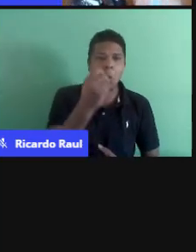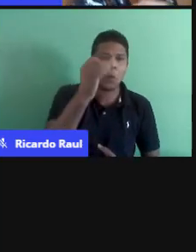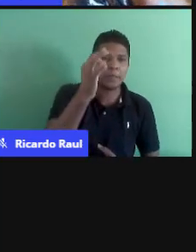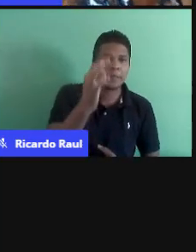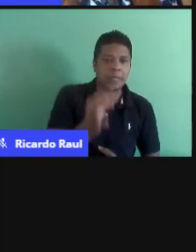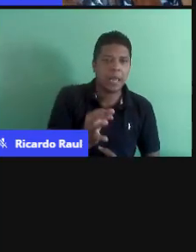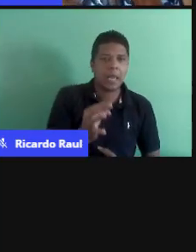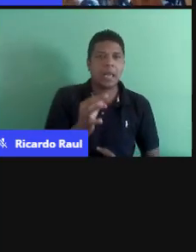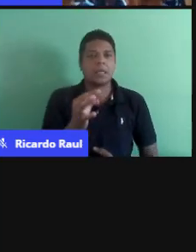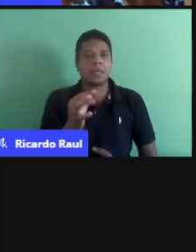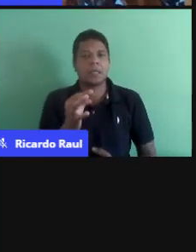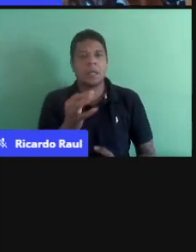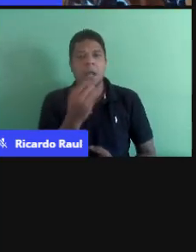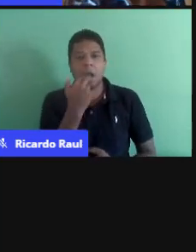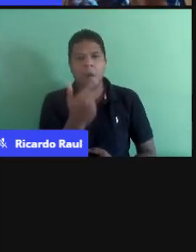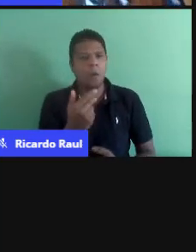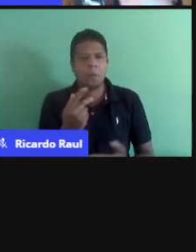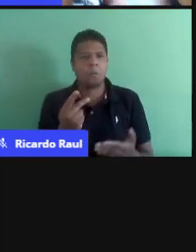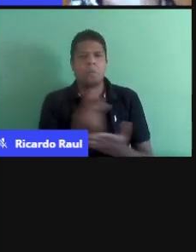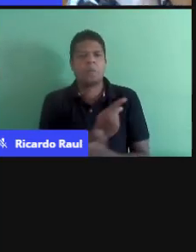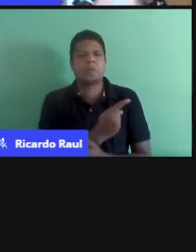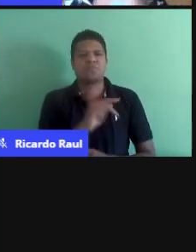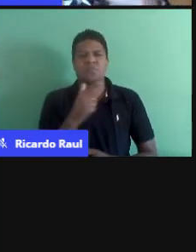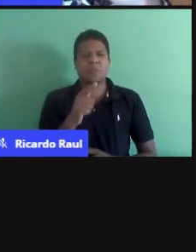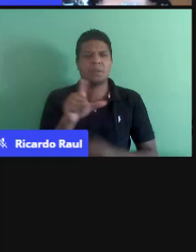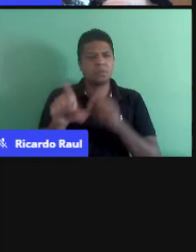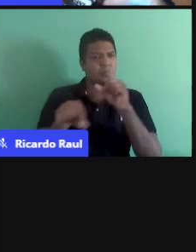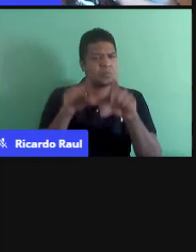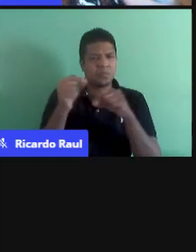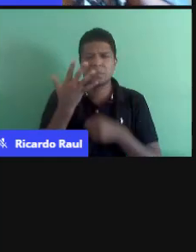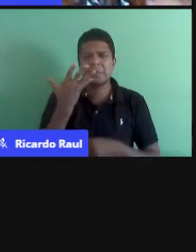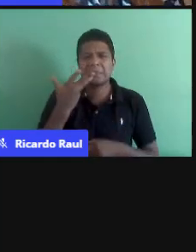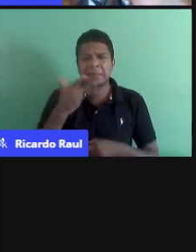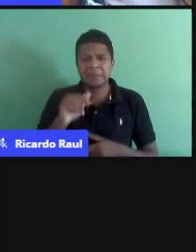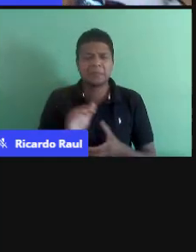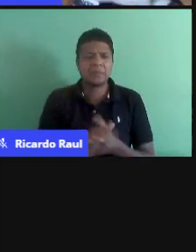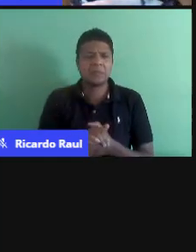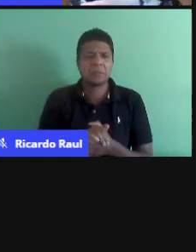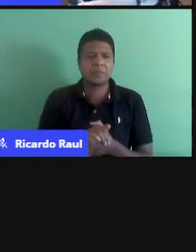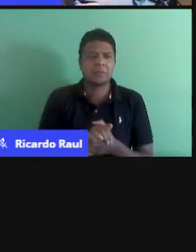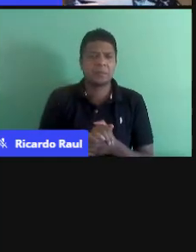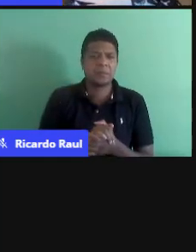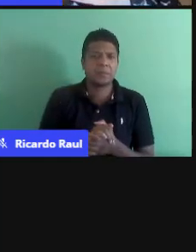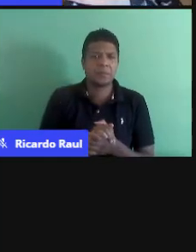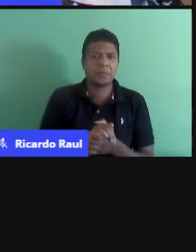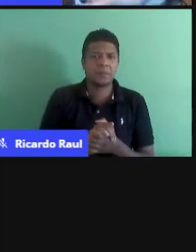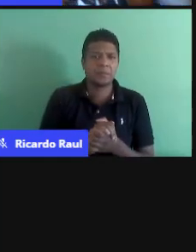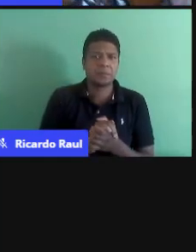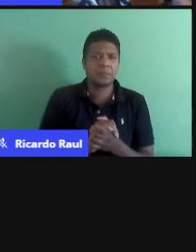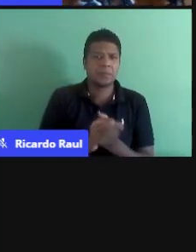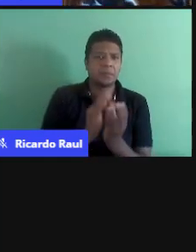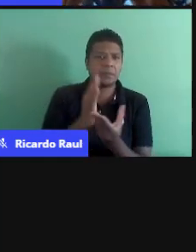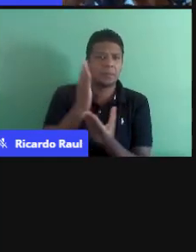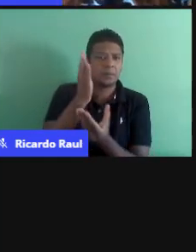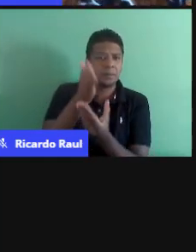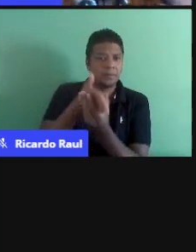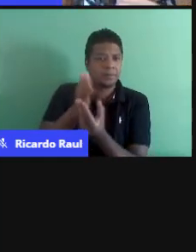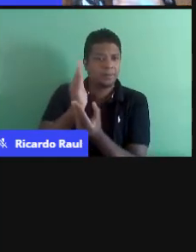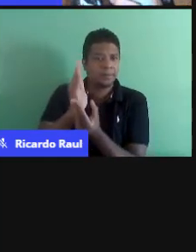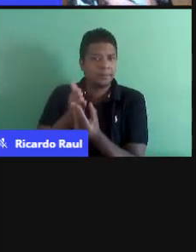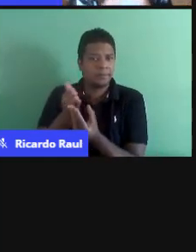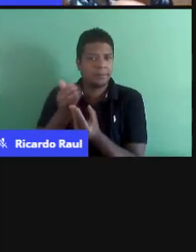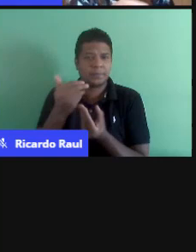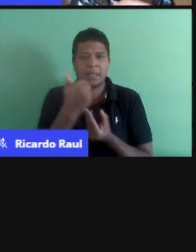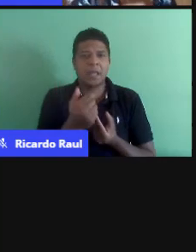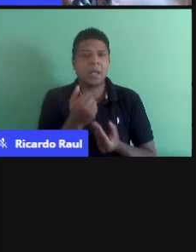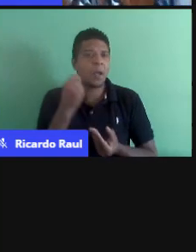a cor que a criança escolheu. Então, se a criança desenhar uma melancia e pintar de rosa, eu não vou dizer para essa criança